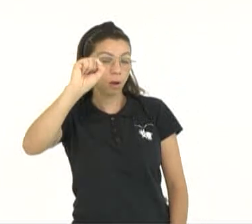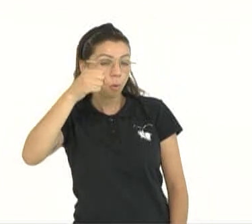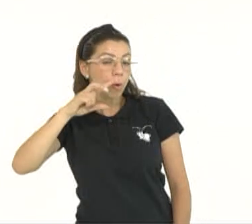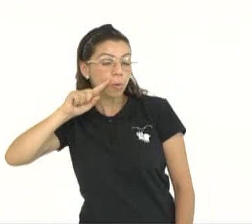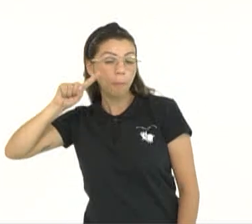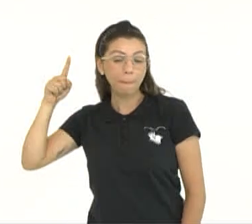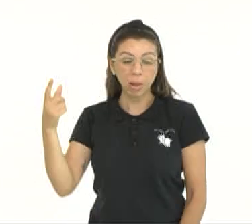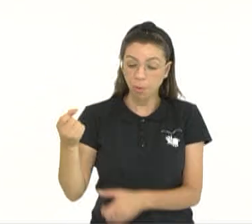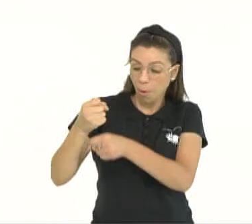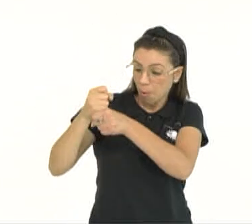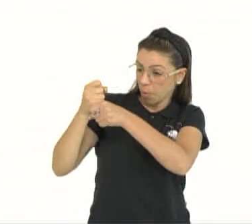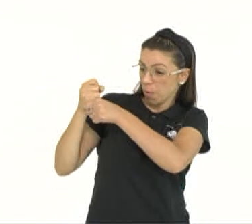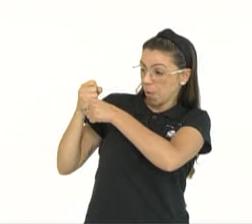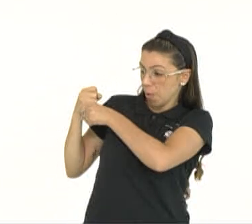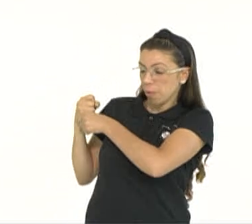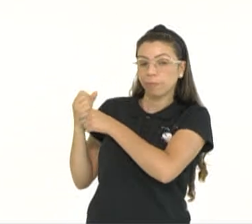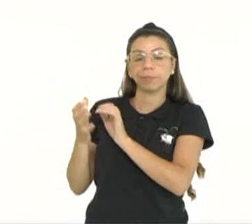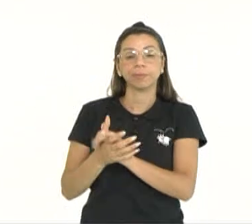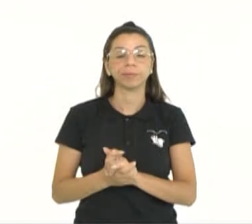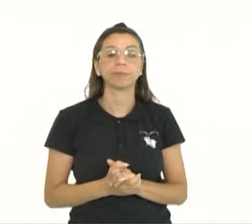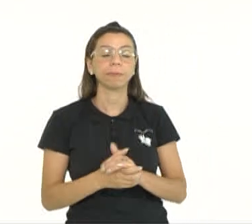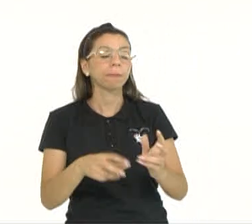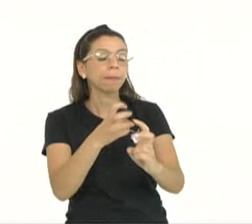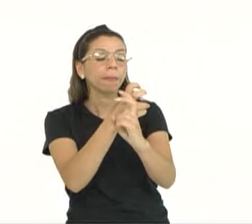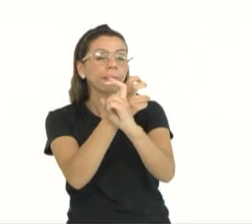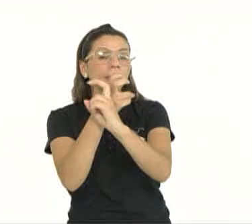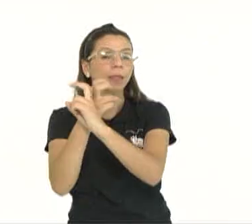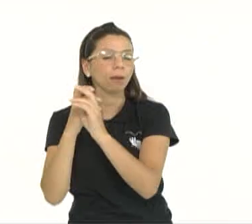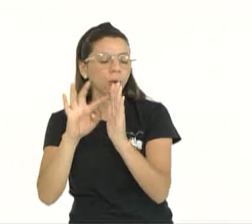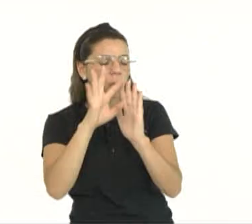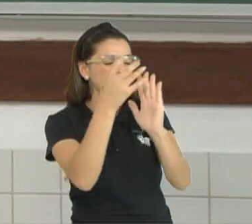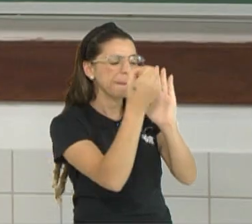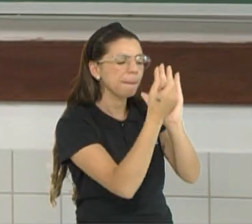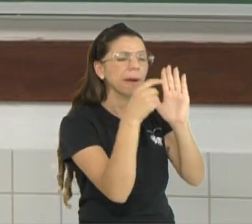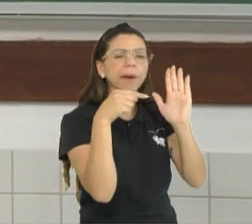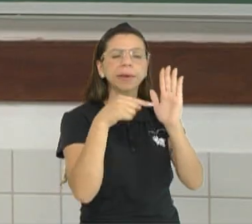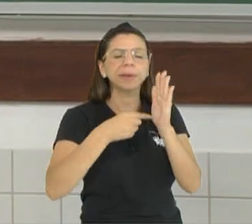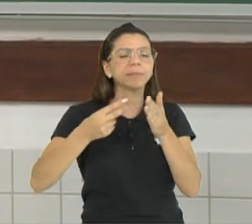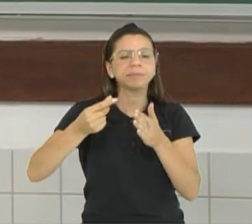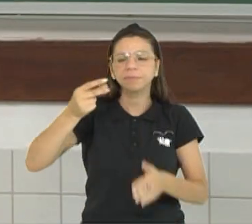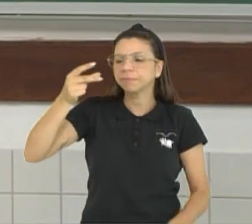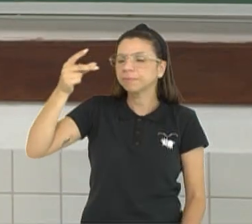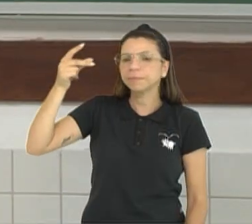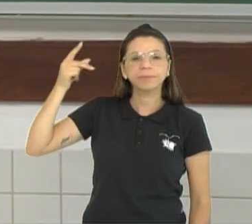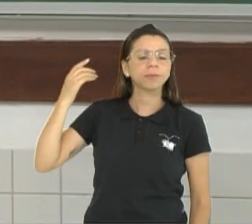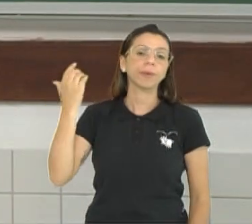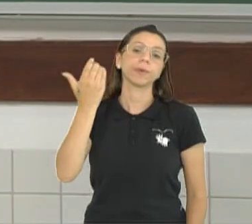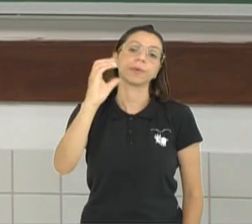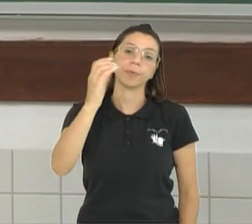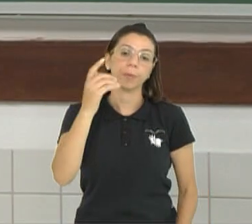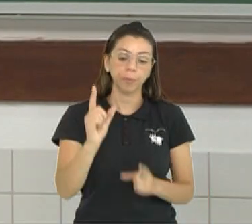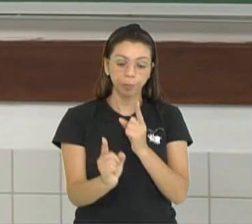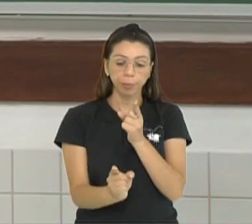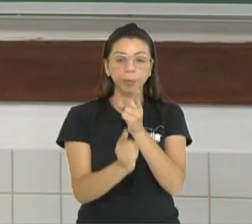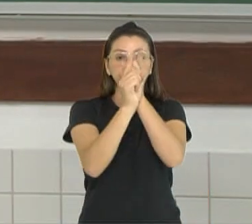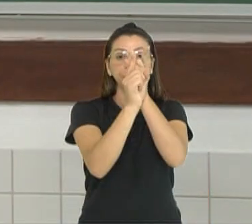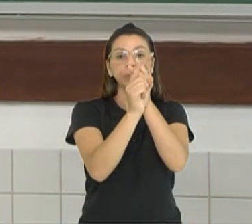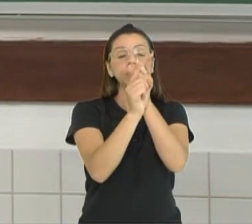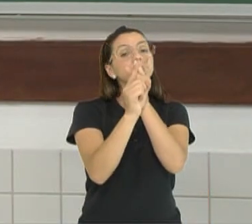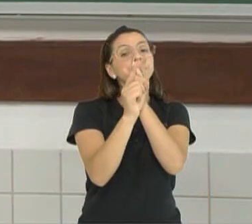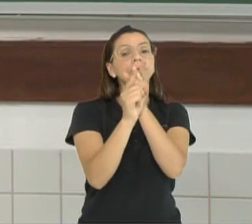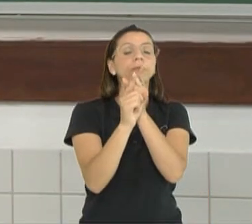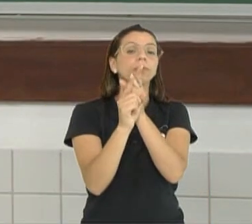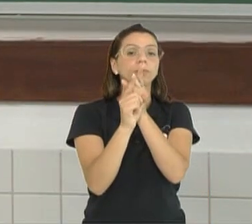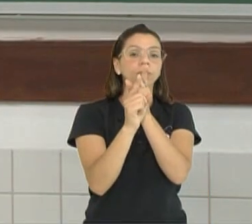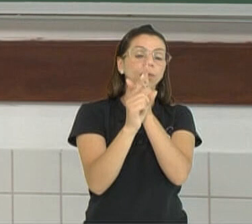atrás. Todos os fósseis com as datações mais antigas que esses cientistas encontraram